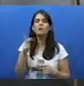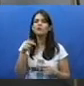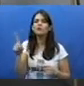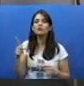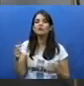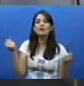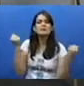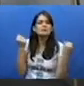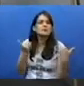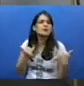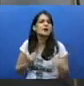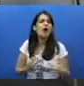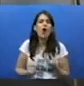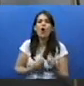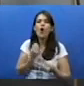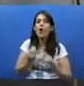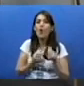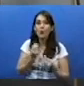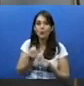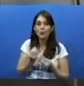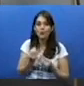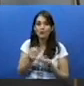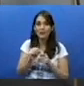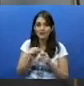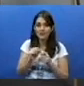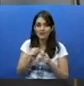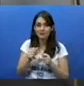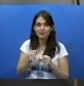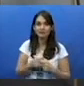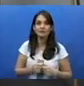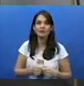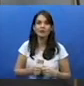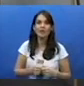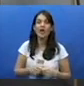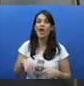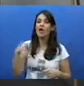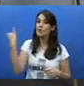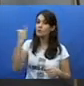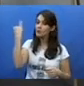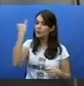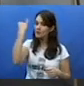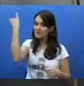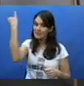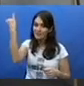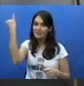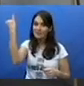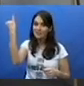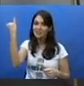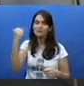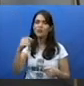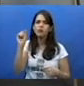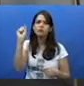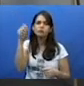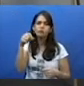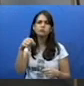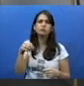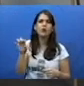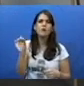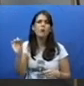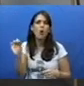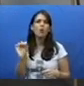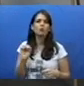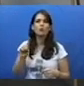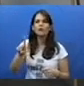vamos voltar nesse assunto, tá? Sobre a importância dos sinais de pontuação,